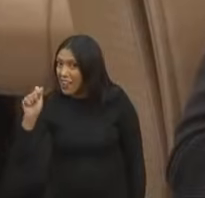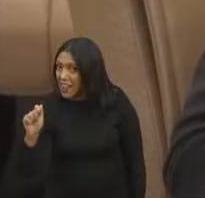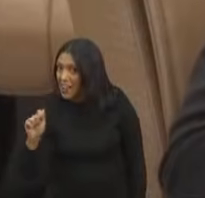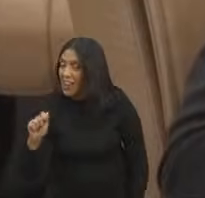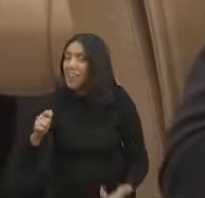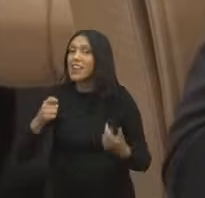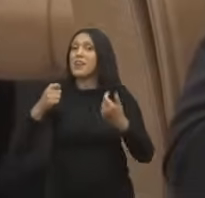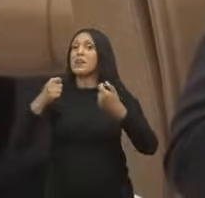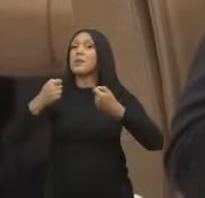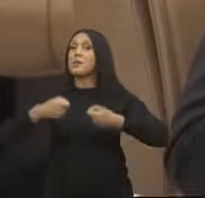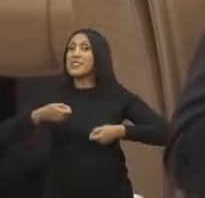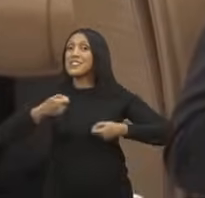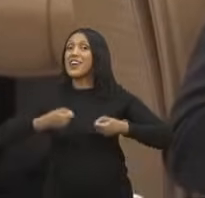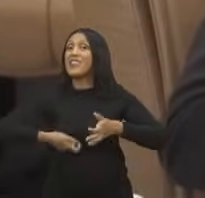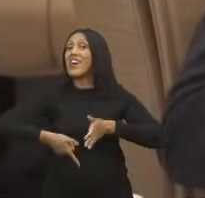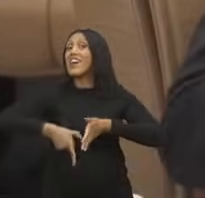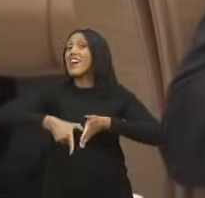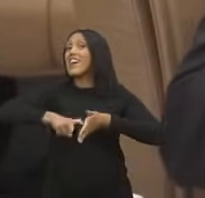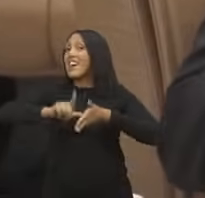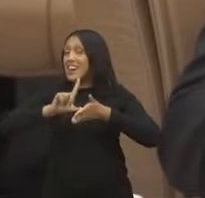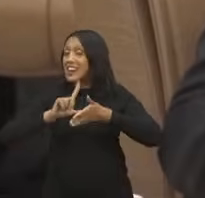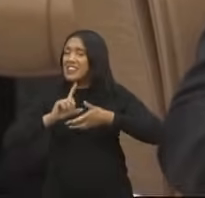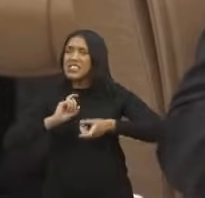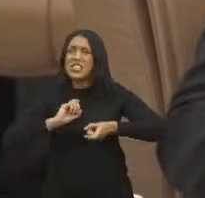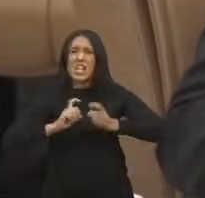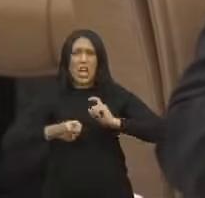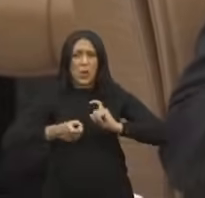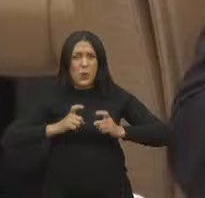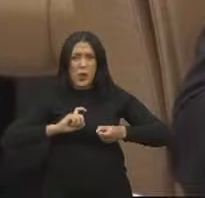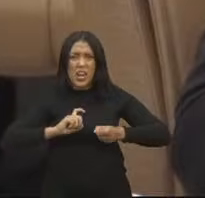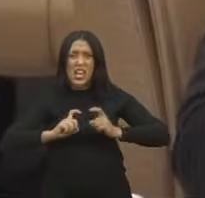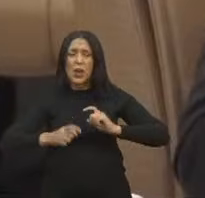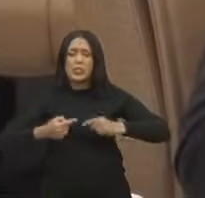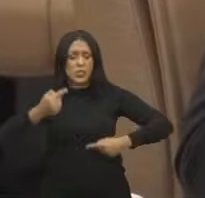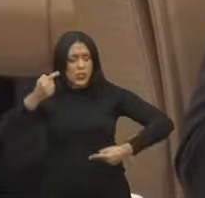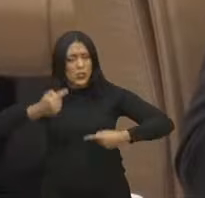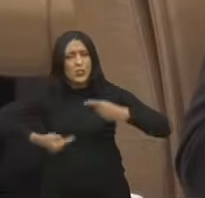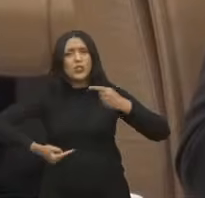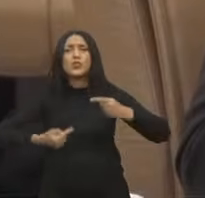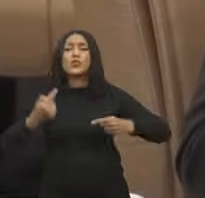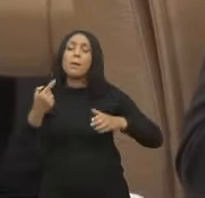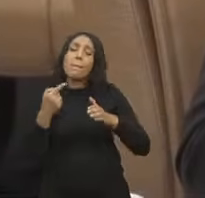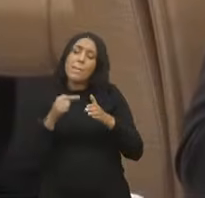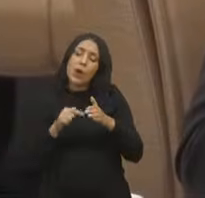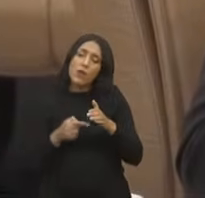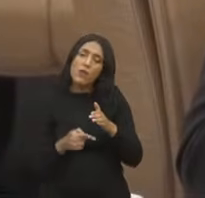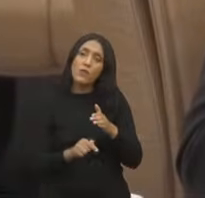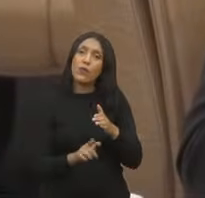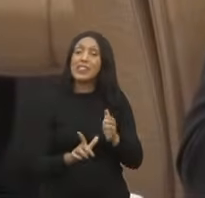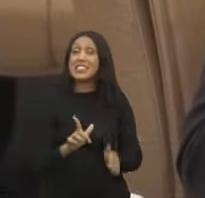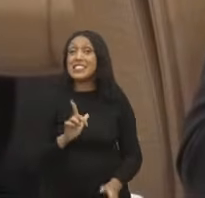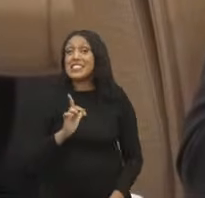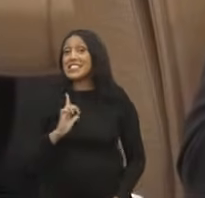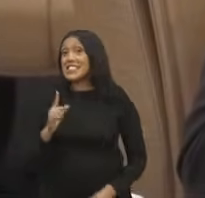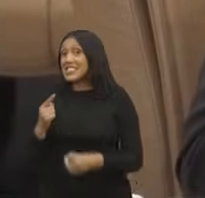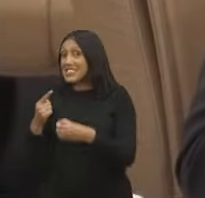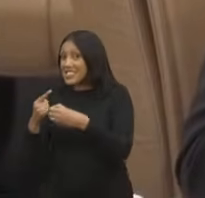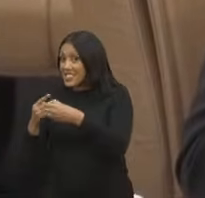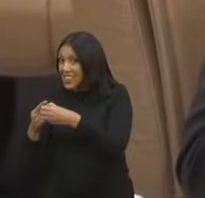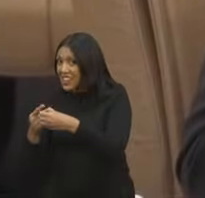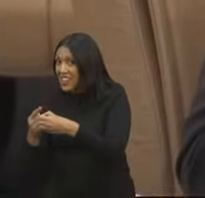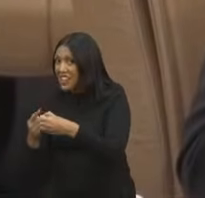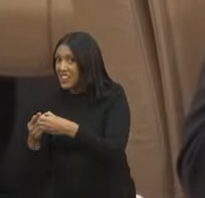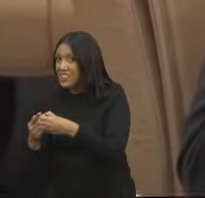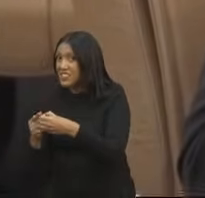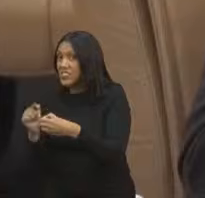gente tinha que ter tido reunião interna, a gente tinha que todo mundo ter feito fala aqui. Tem cidade aqui de São Paulo que fez mais de 400 emendas. Piracicaba,